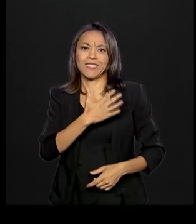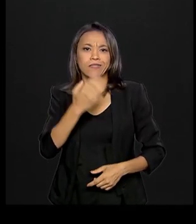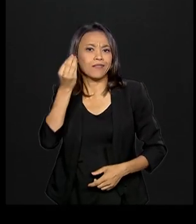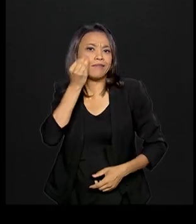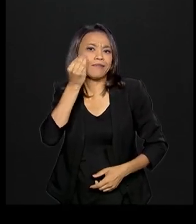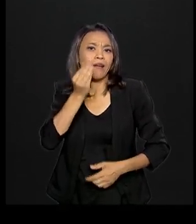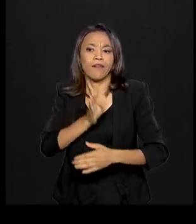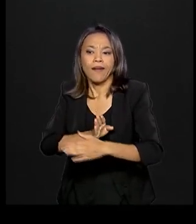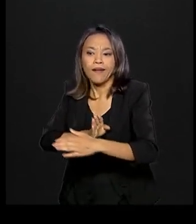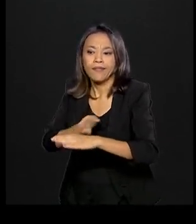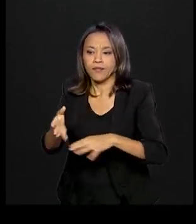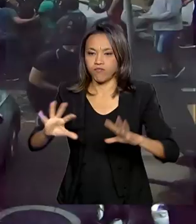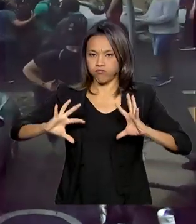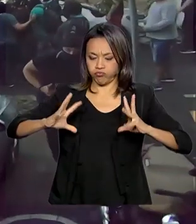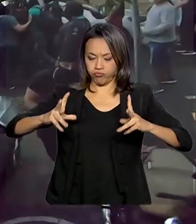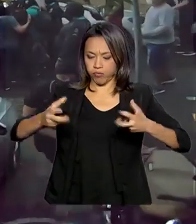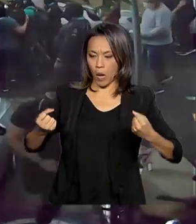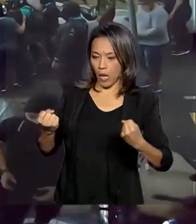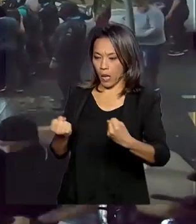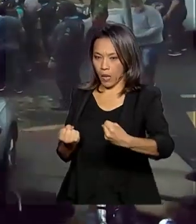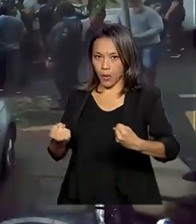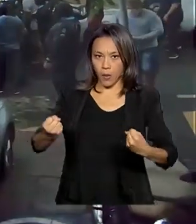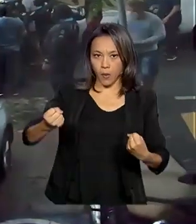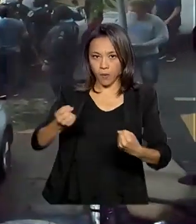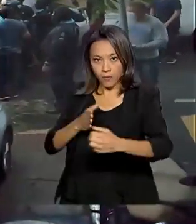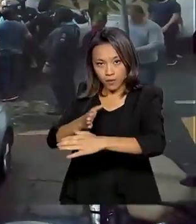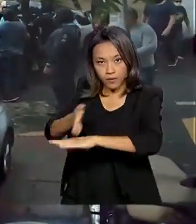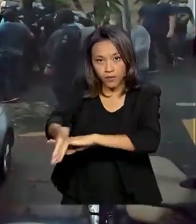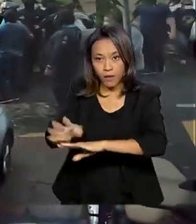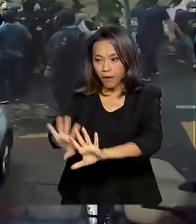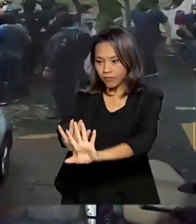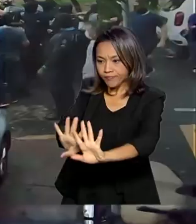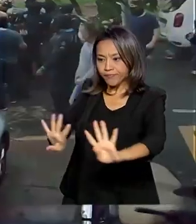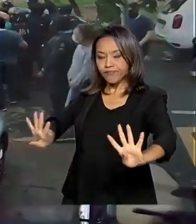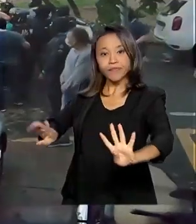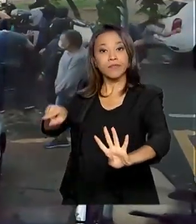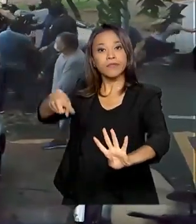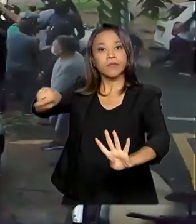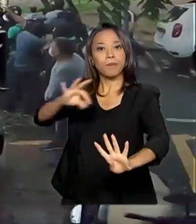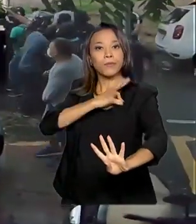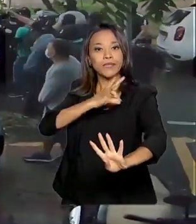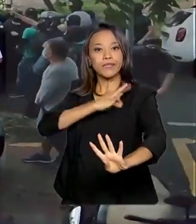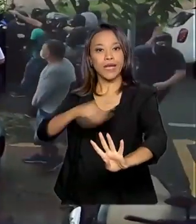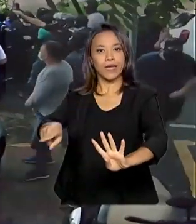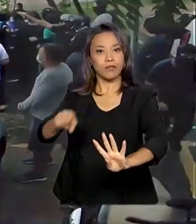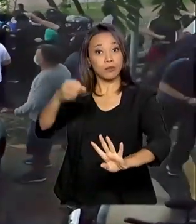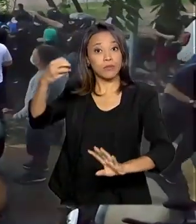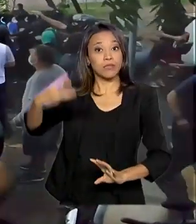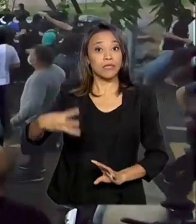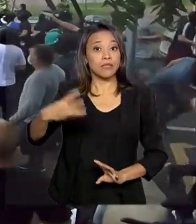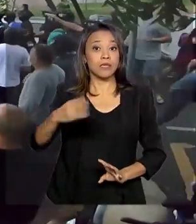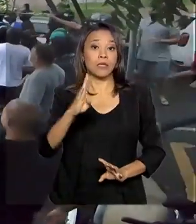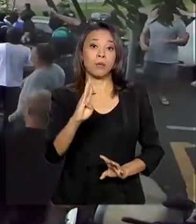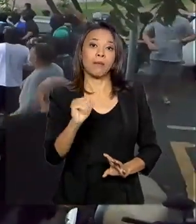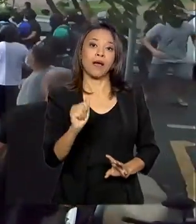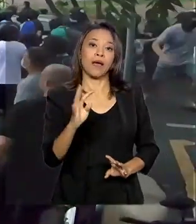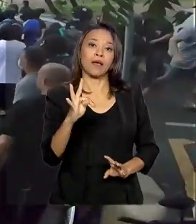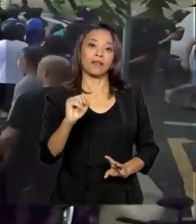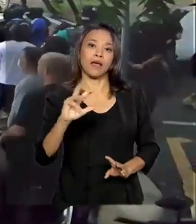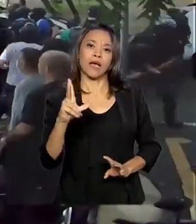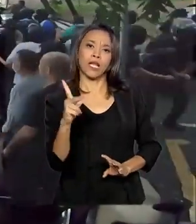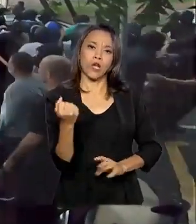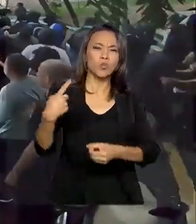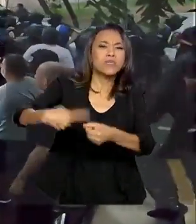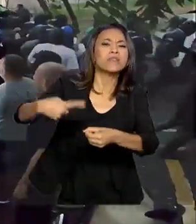tentava entrar com uma retroescavadeira em um bloqueio feito por policiais grevistas no 3º Batalhão da Polícia Militar de Sobral, no